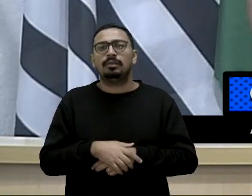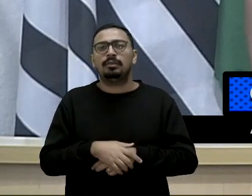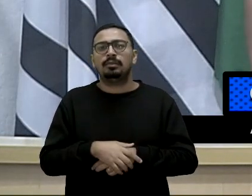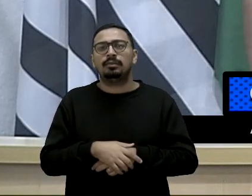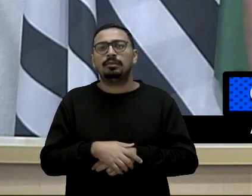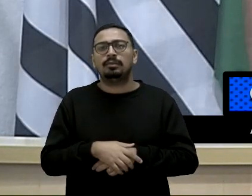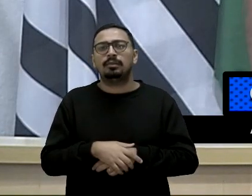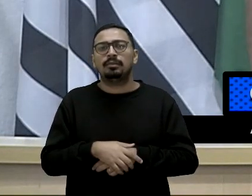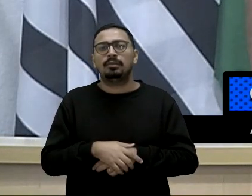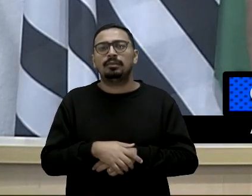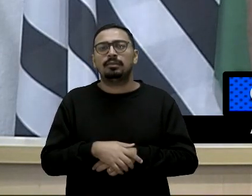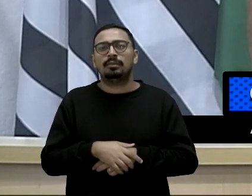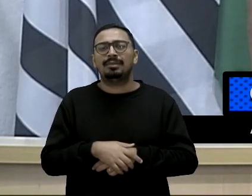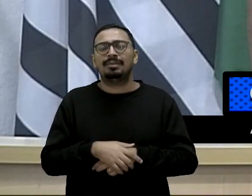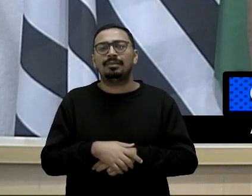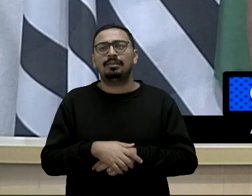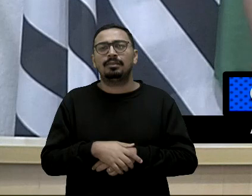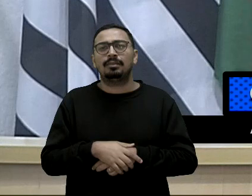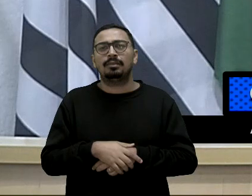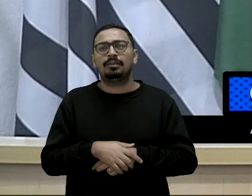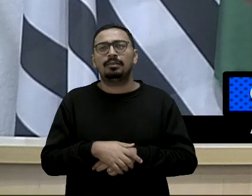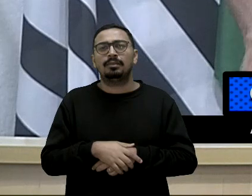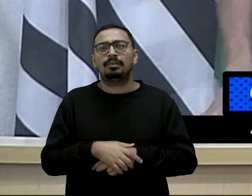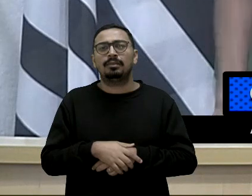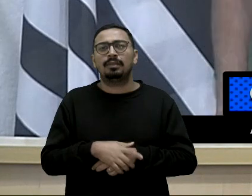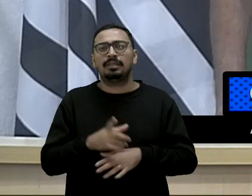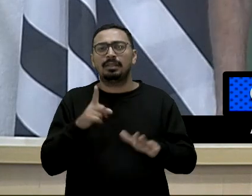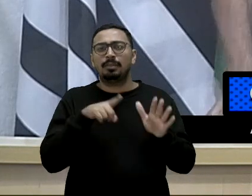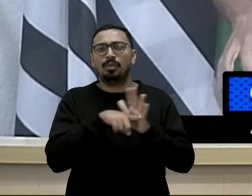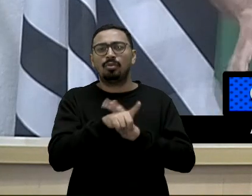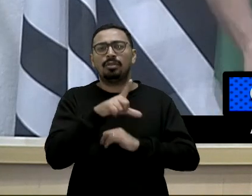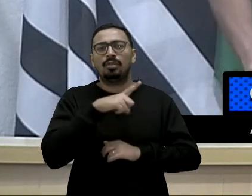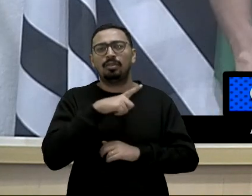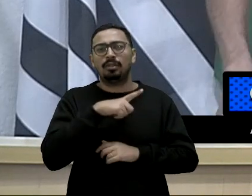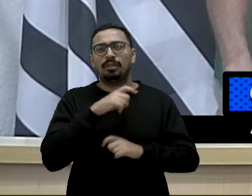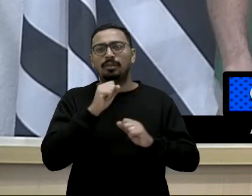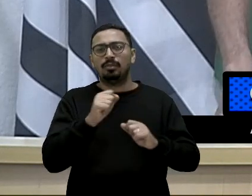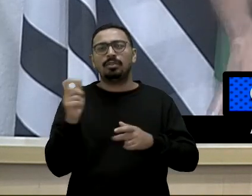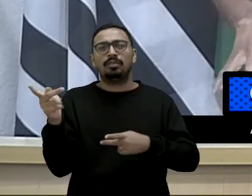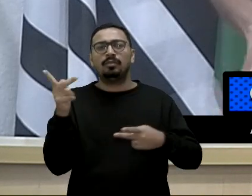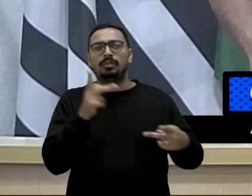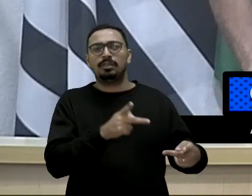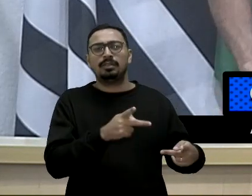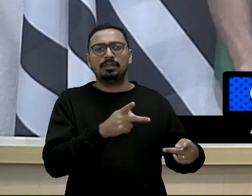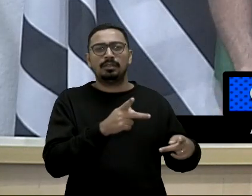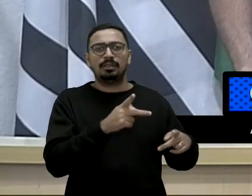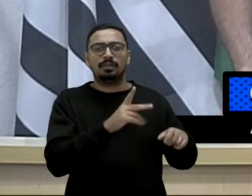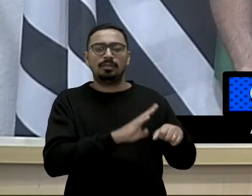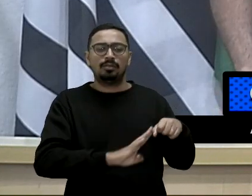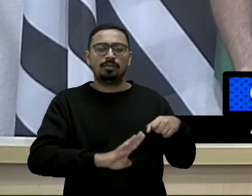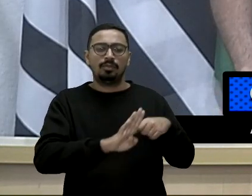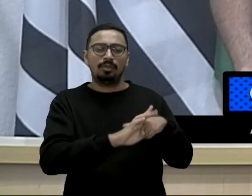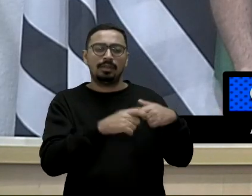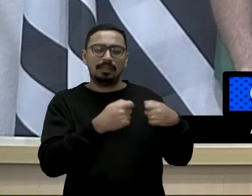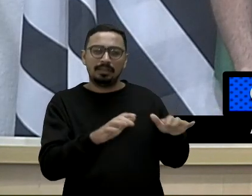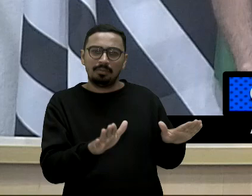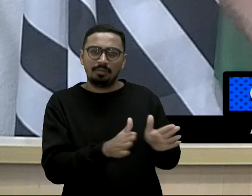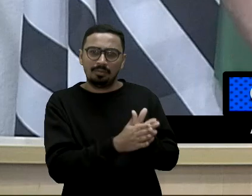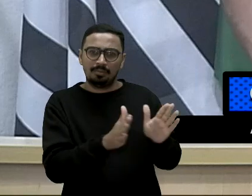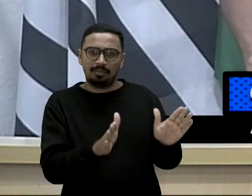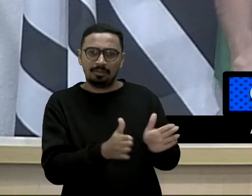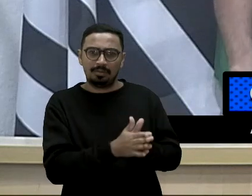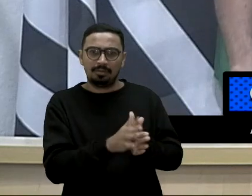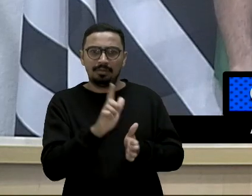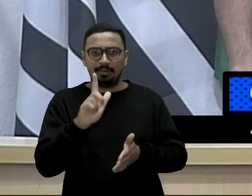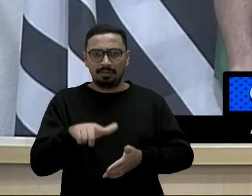pergunta que eu passo para vocês. Se vocês puderem visitar as comunidades, as mais carentes de Taubaté,